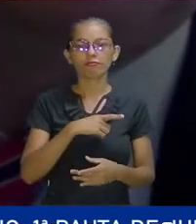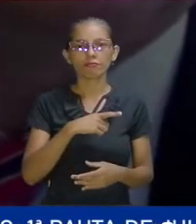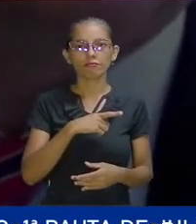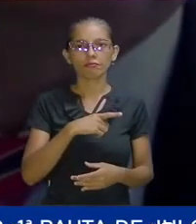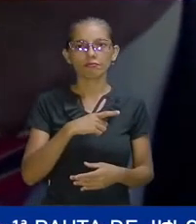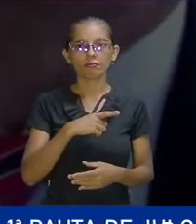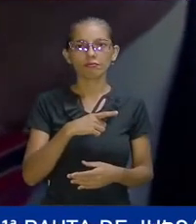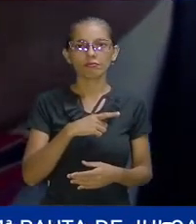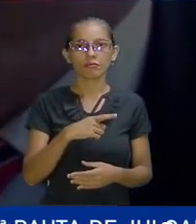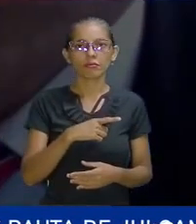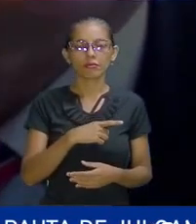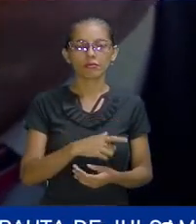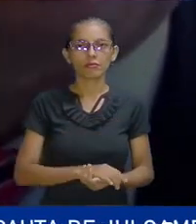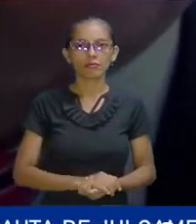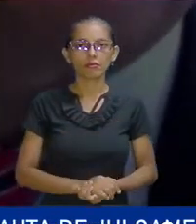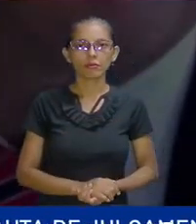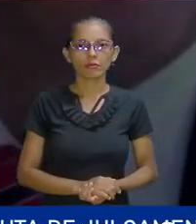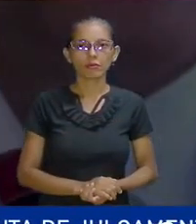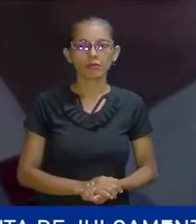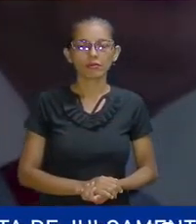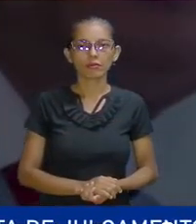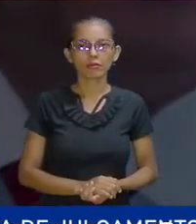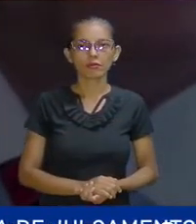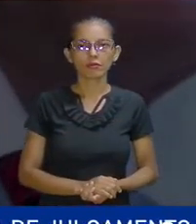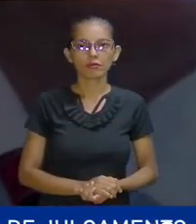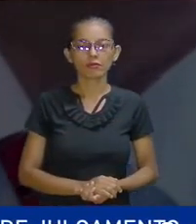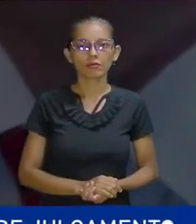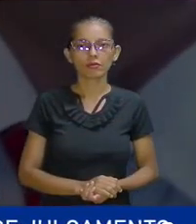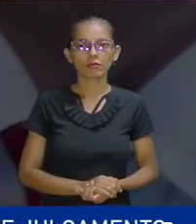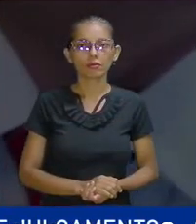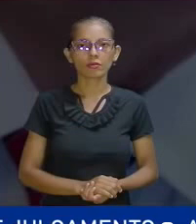e que eu gostaria de destacar